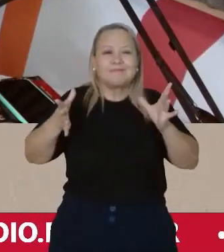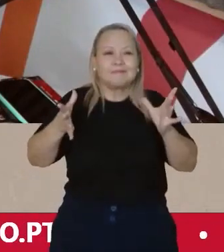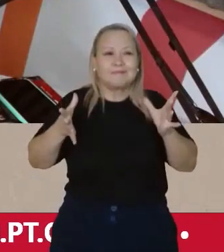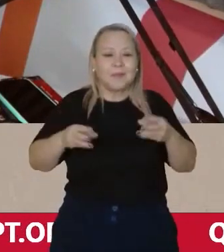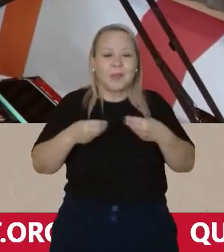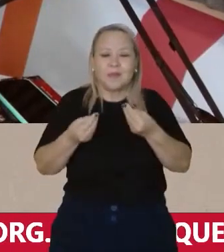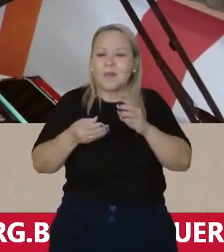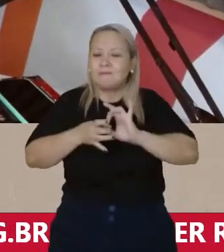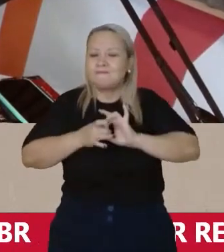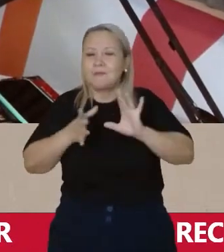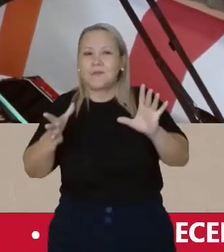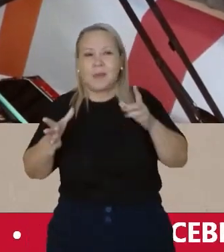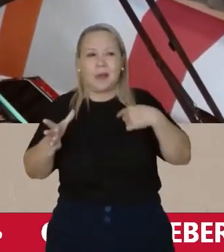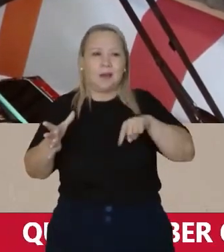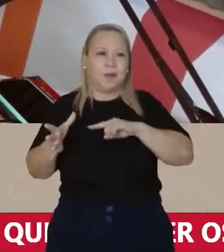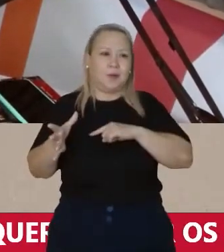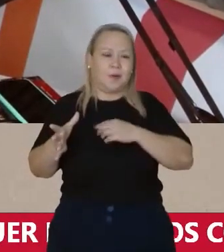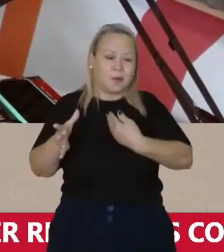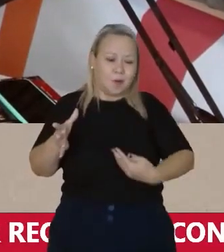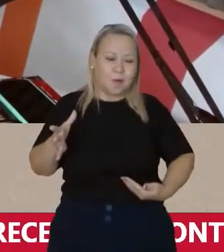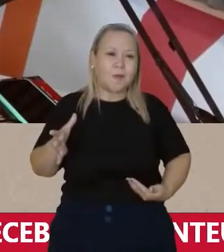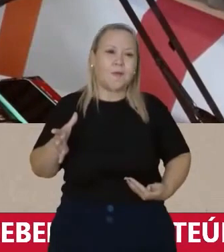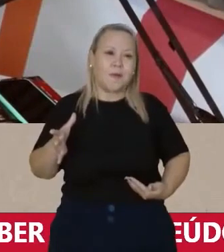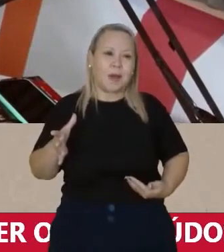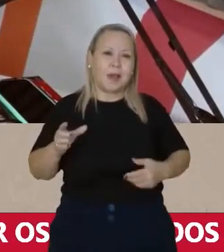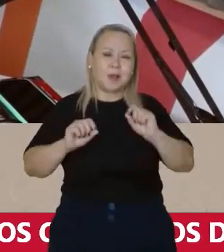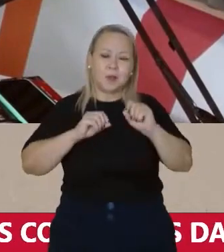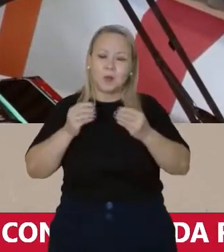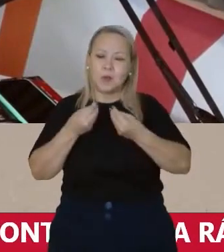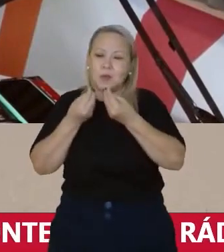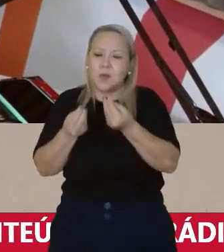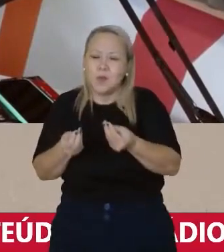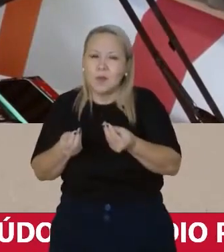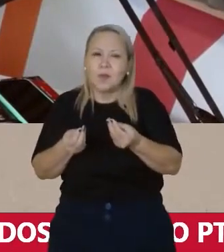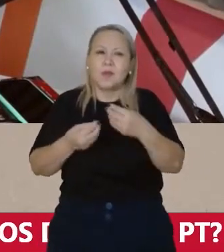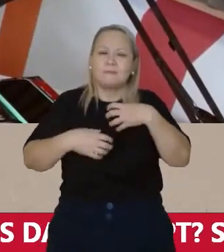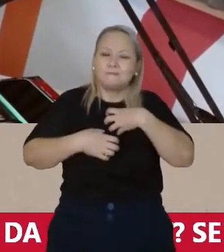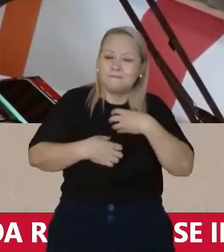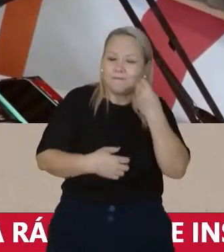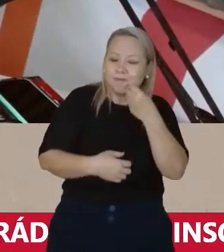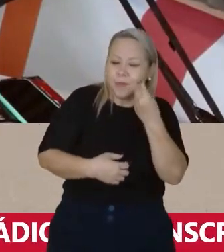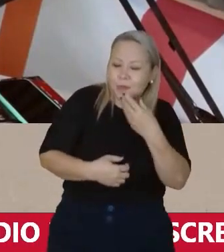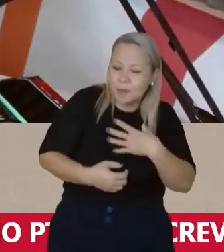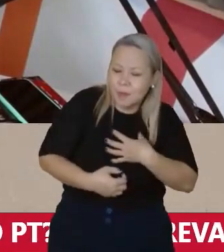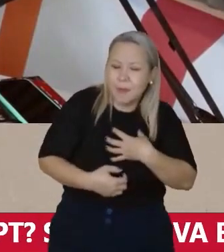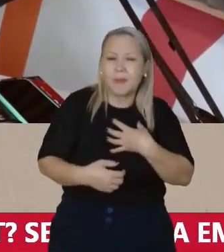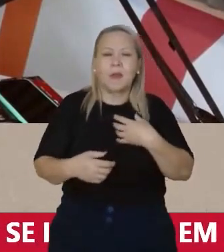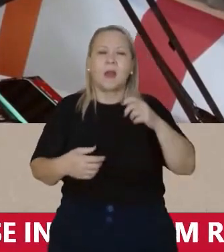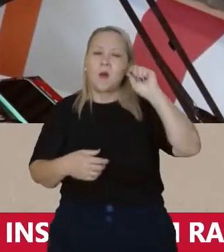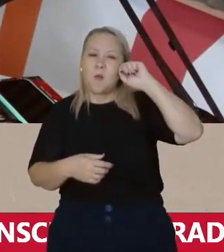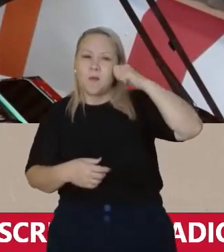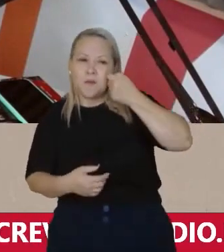O governo que deu asa. O governo que deu condição ao povo de terreiro, ao povo negro,